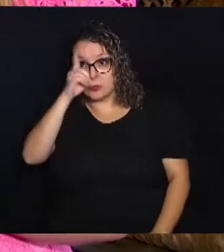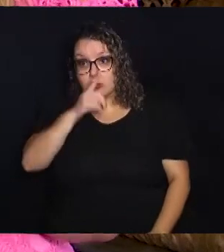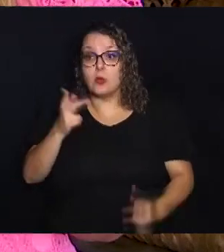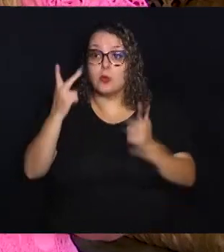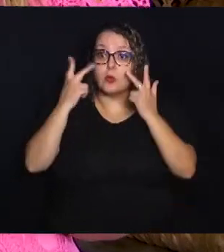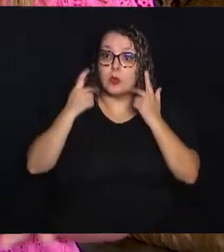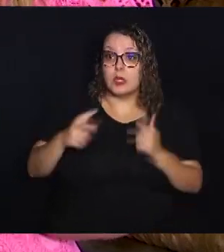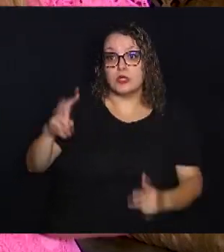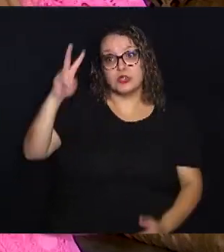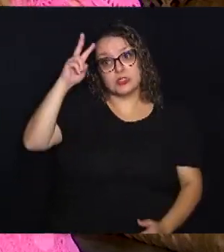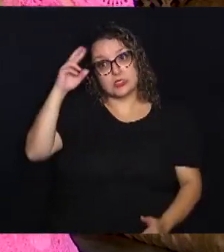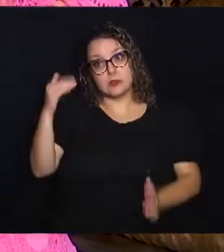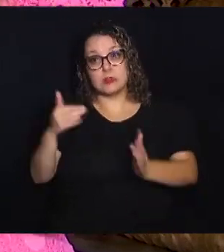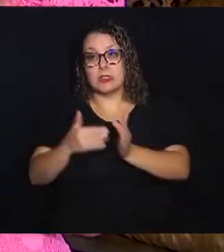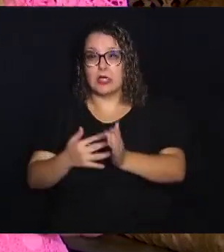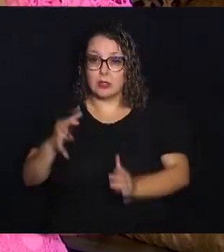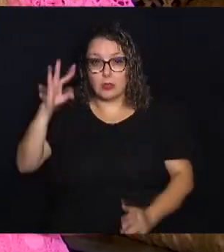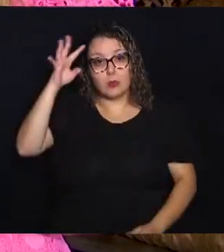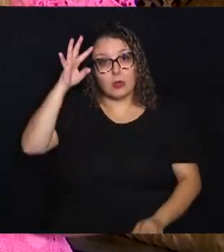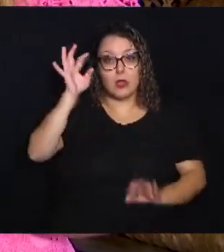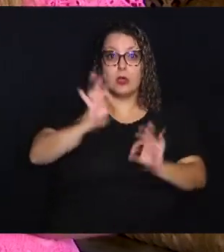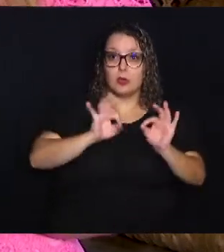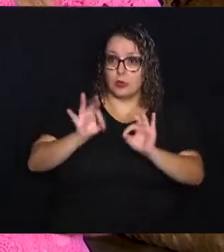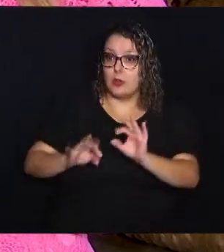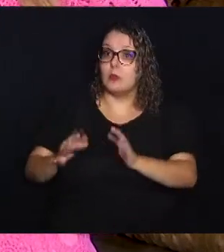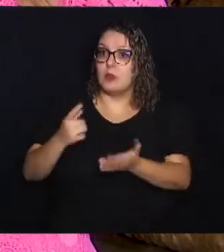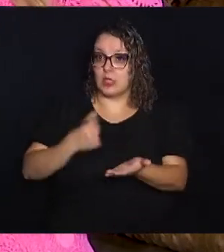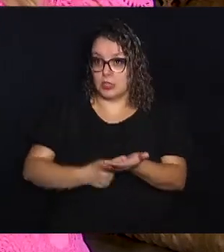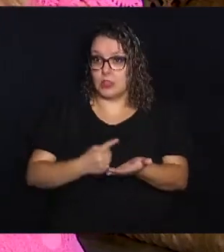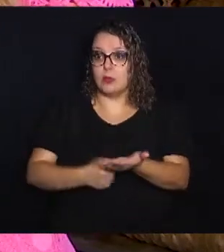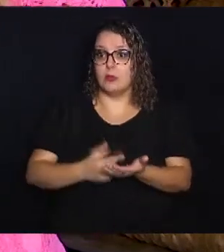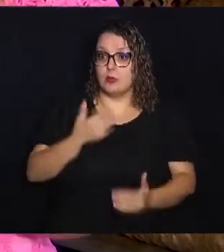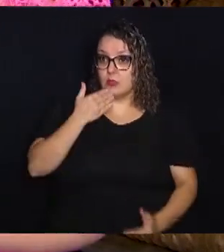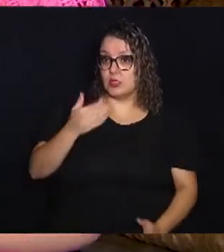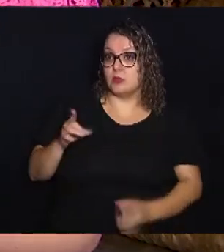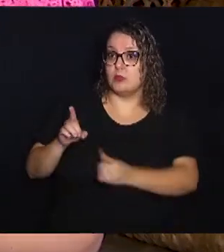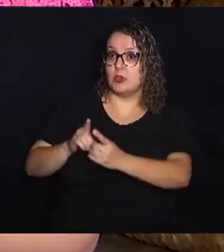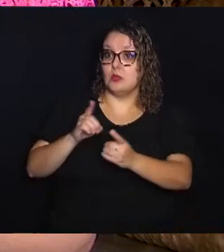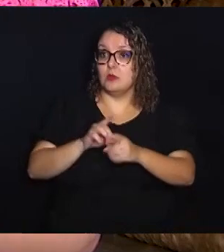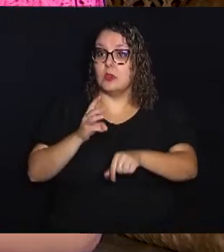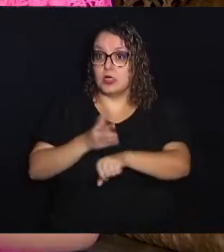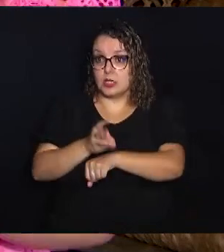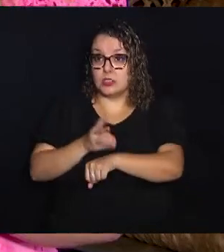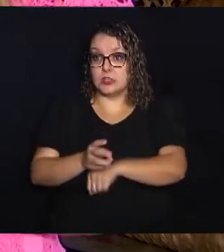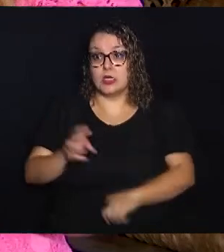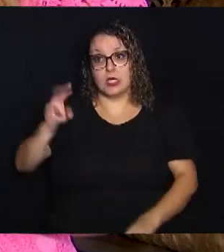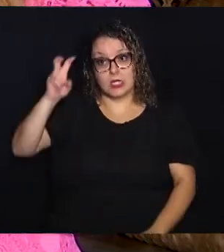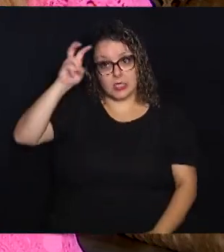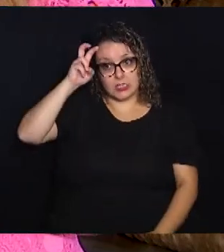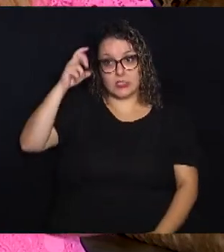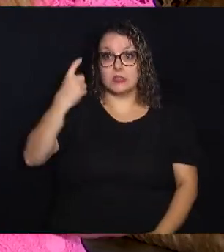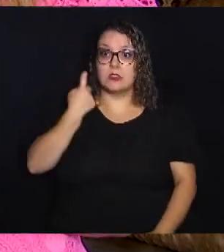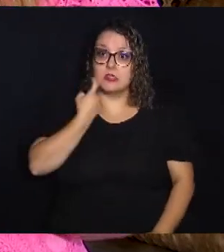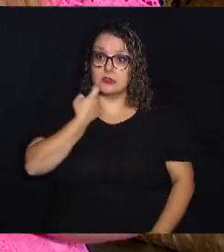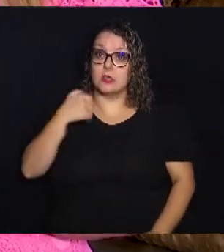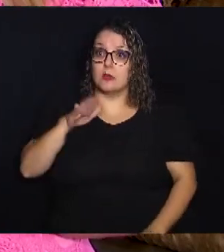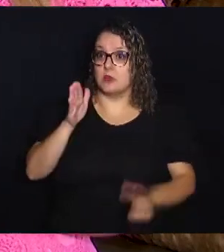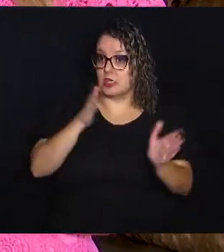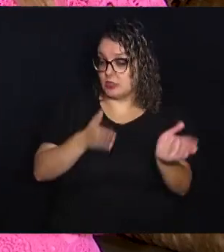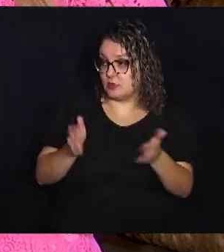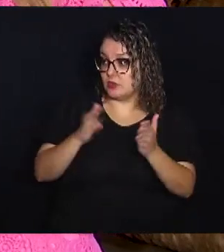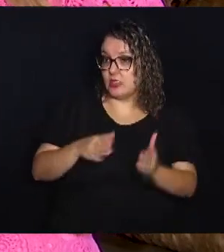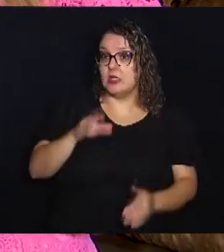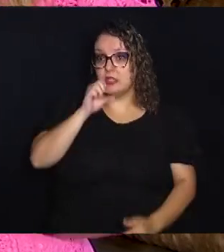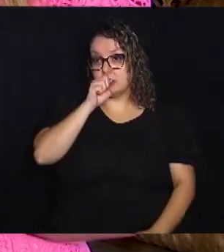então normalmente de segunda a quarta-feira a gente organiza mais a agenda, encomenda, atendimento WhatsApp. Quinta, sexta-feira é mais